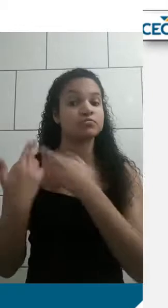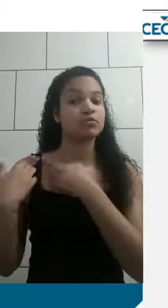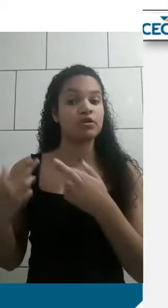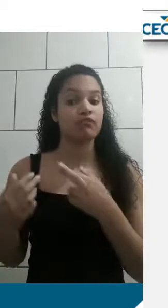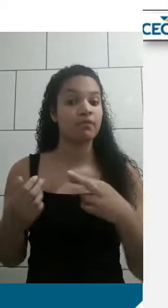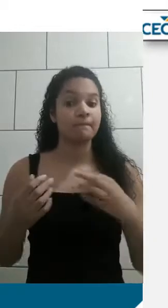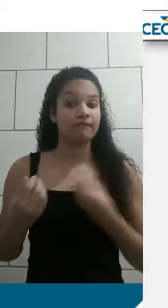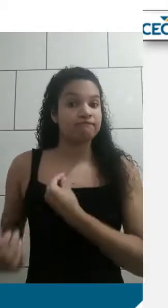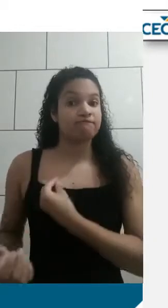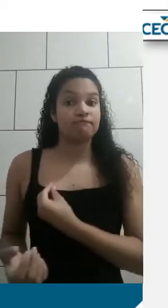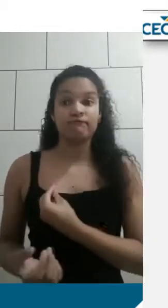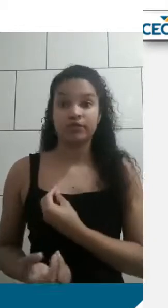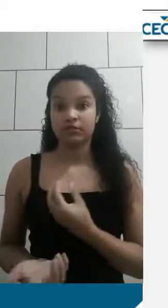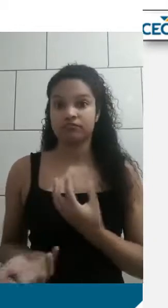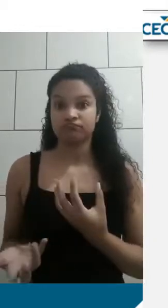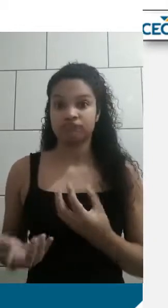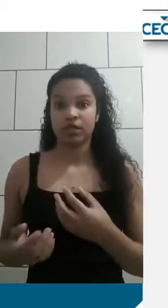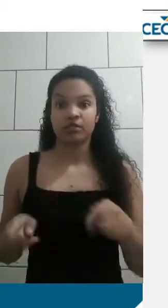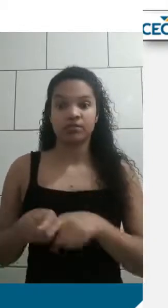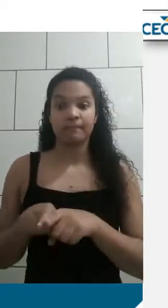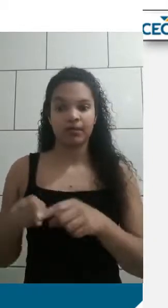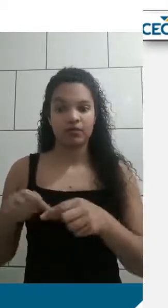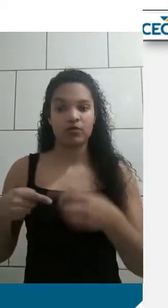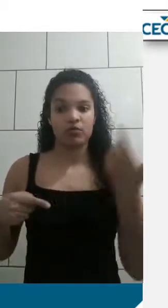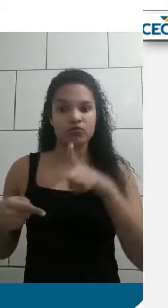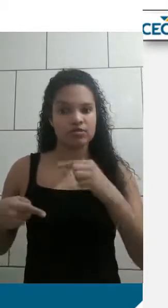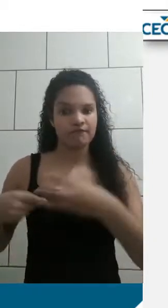molécula de DNA, pelo processo de transcrição,